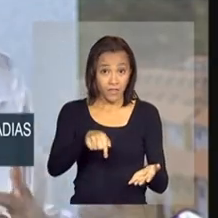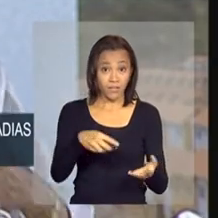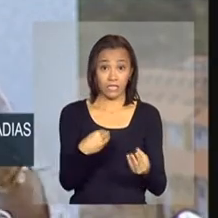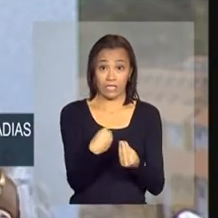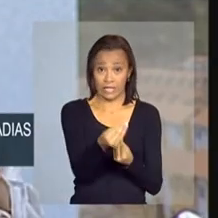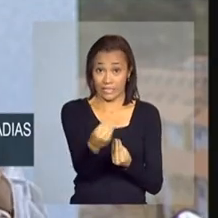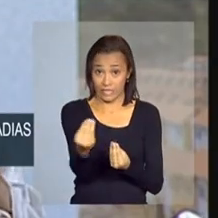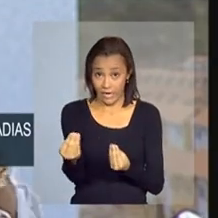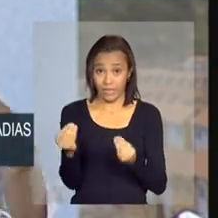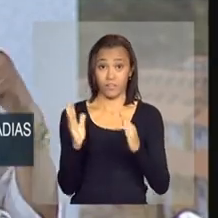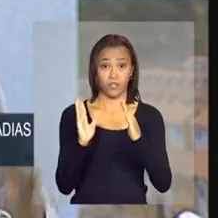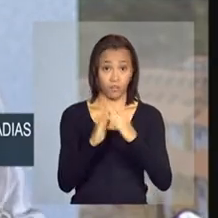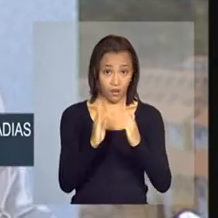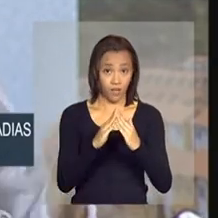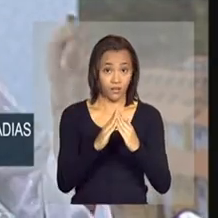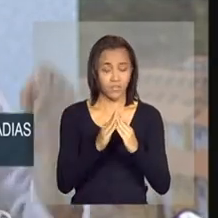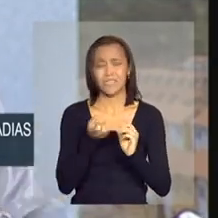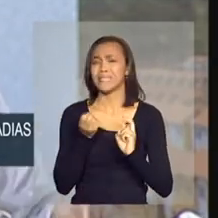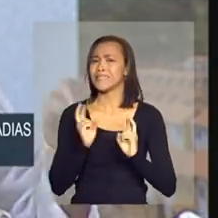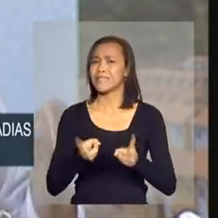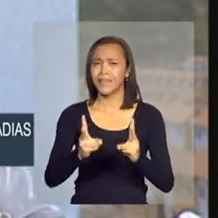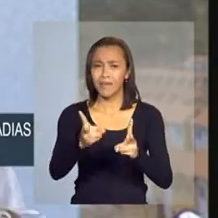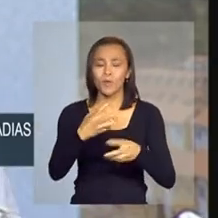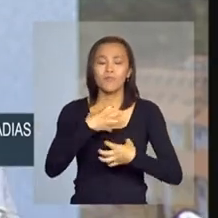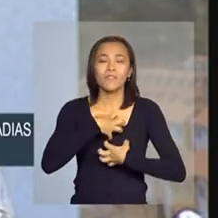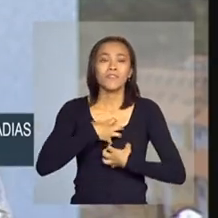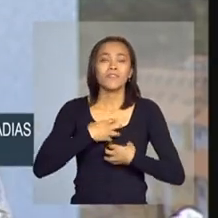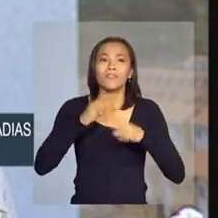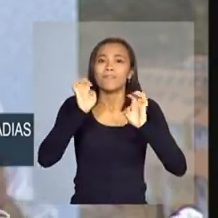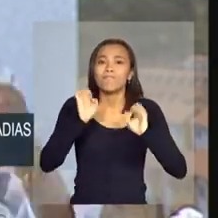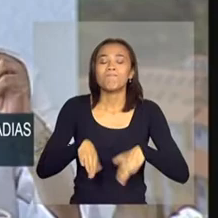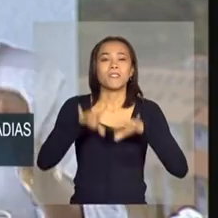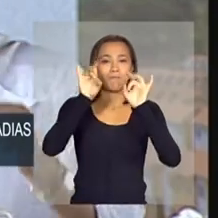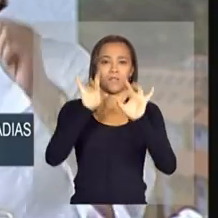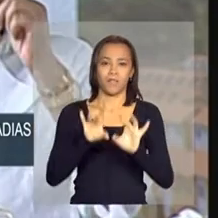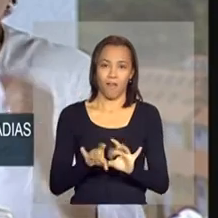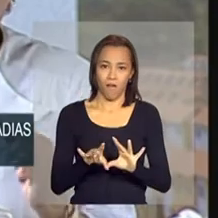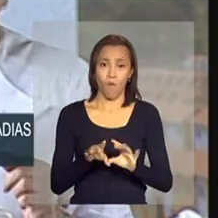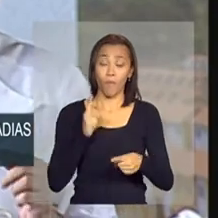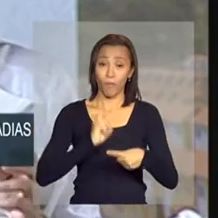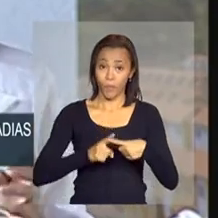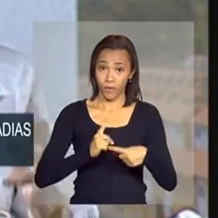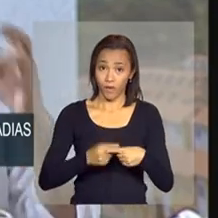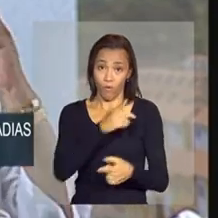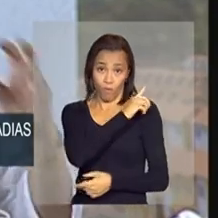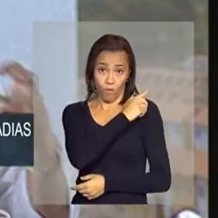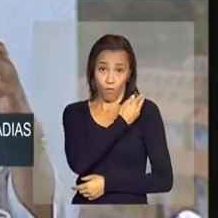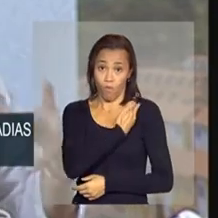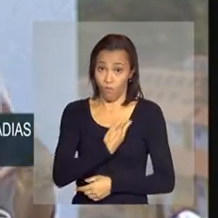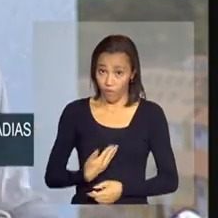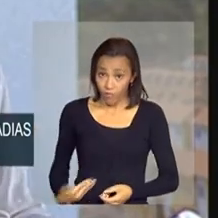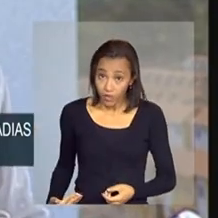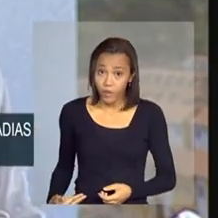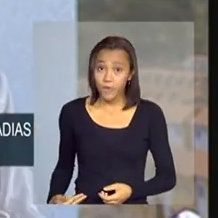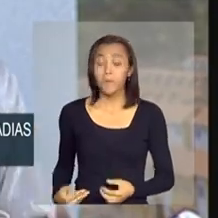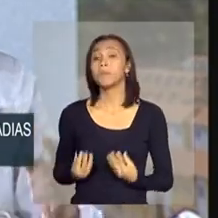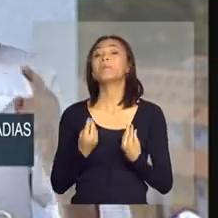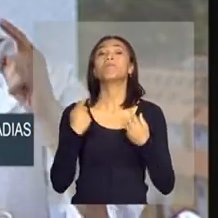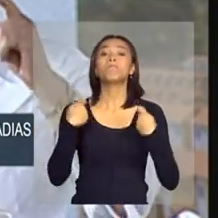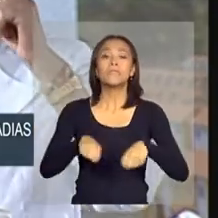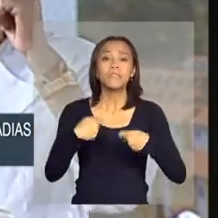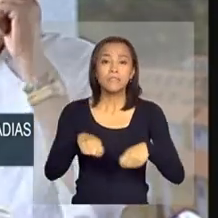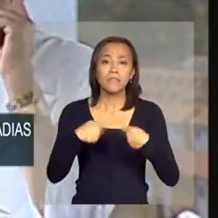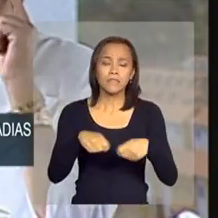de moradias é para mim sempre um momento especial porque um governo ele tem de ser